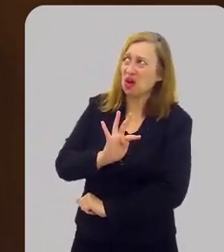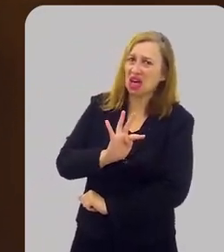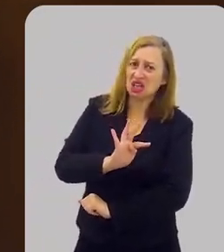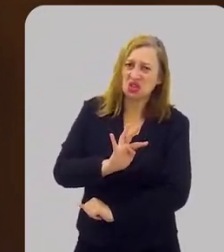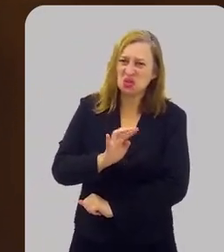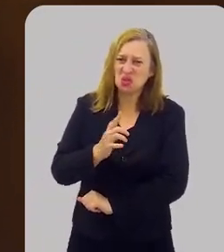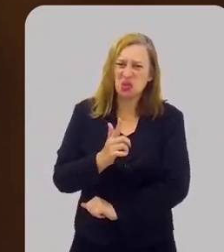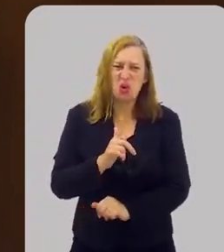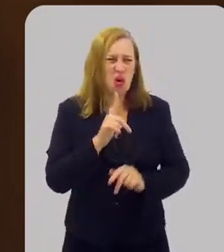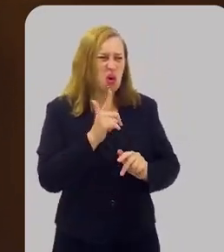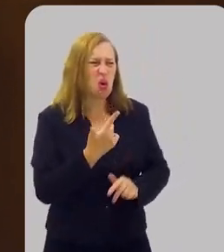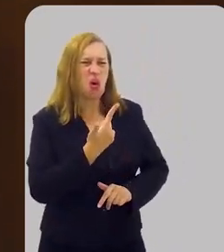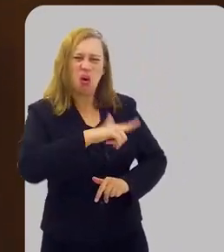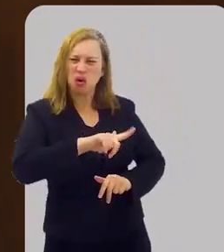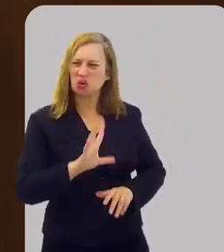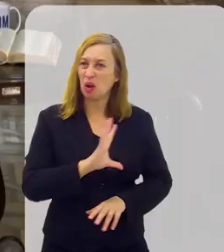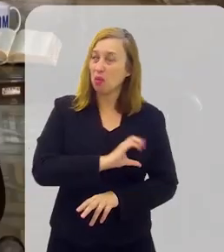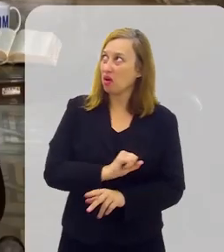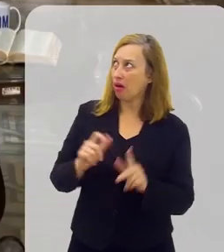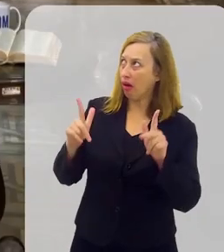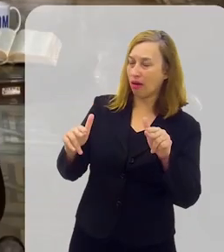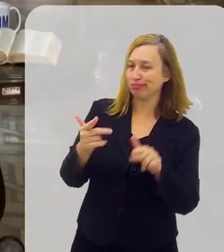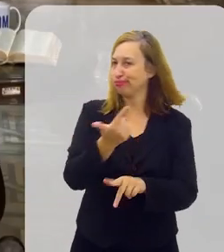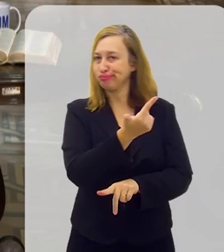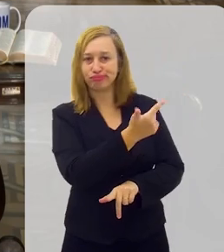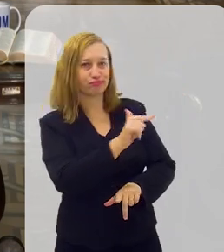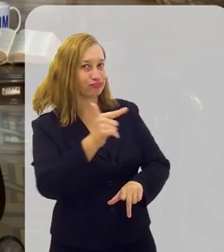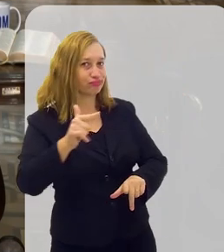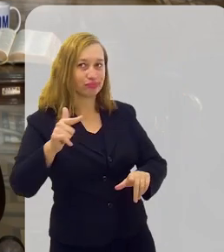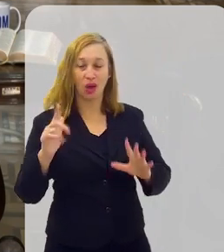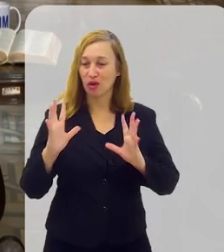desconheço outro amor igual, que é puro,